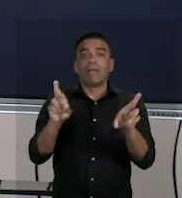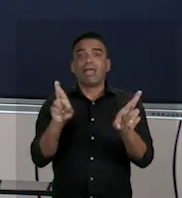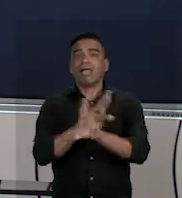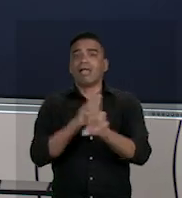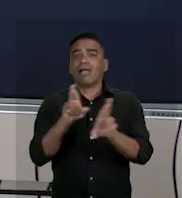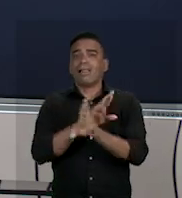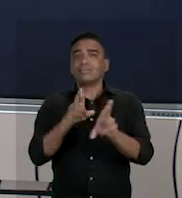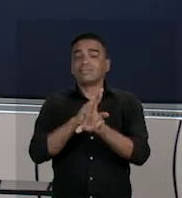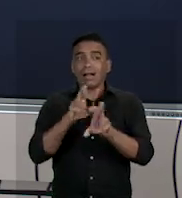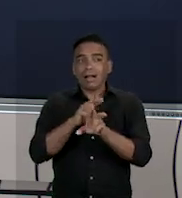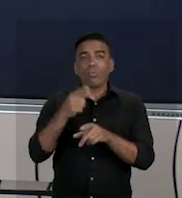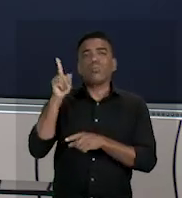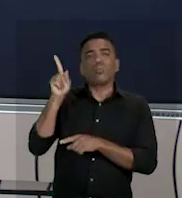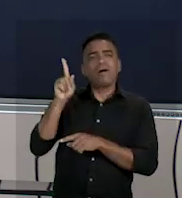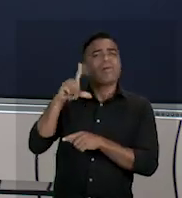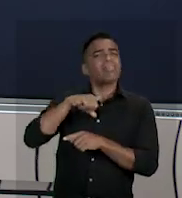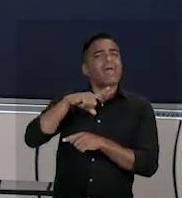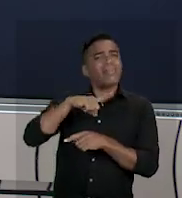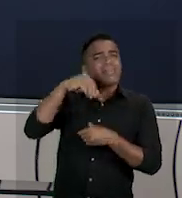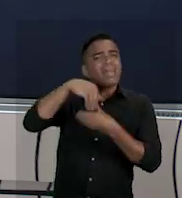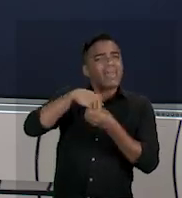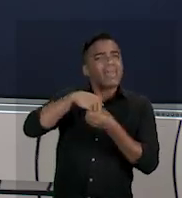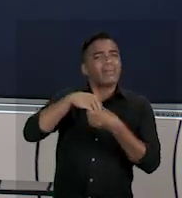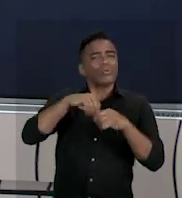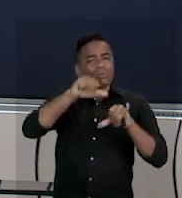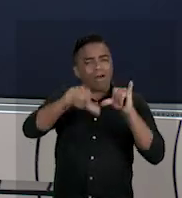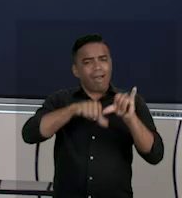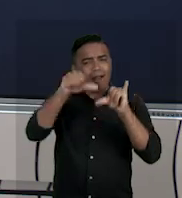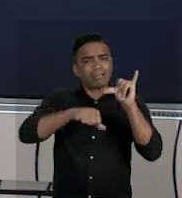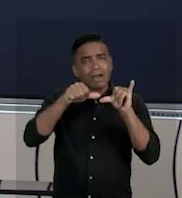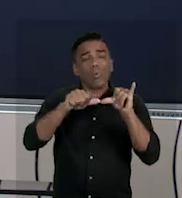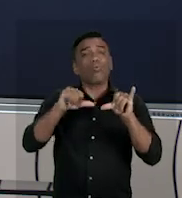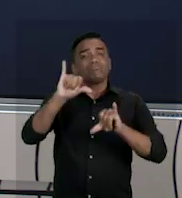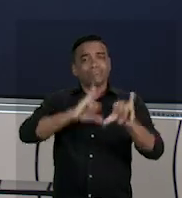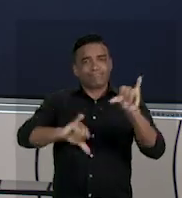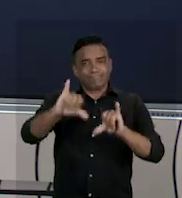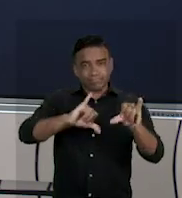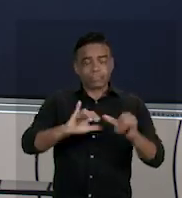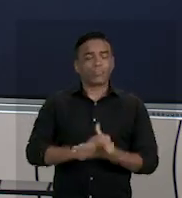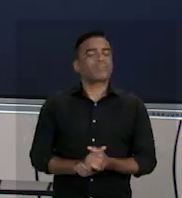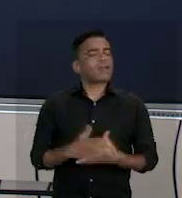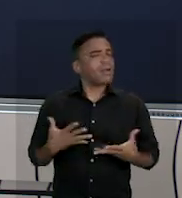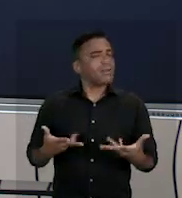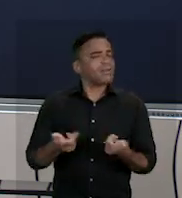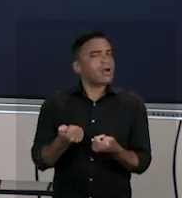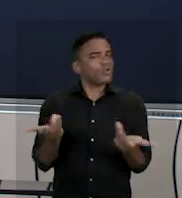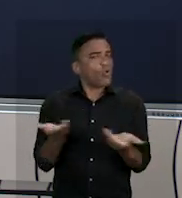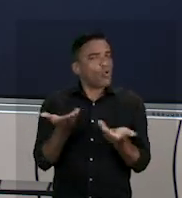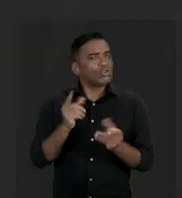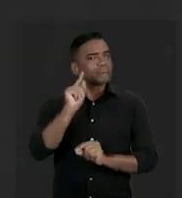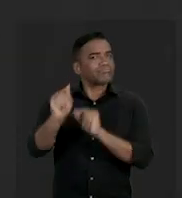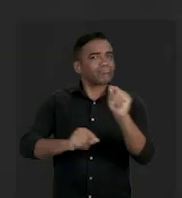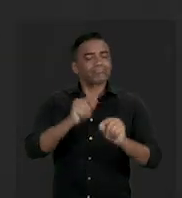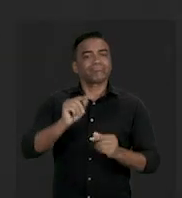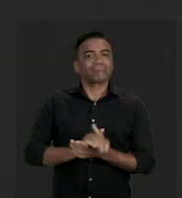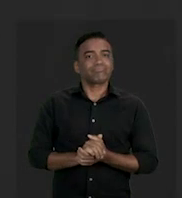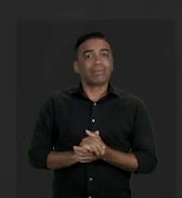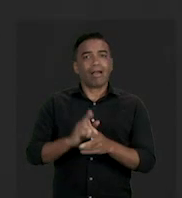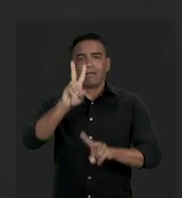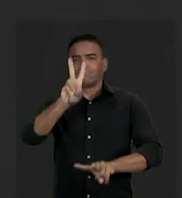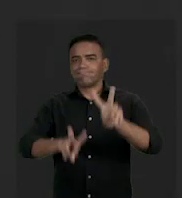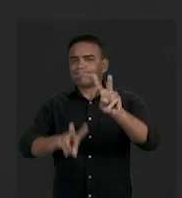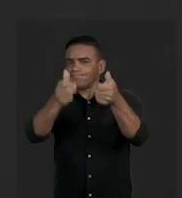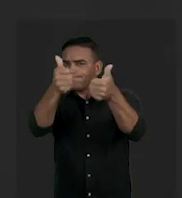relação estequiométrica dentro de uma reação química. Bom, a habilidade que vamos trabalhar hoje será analisar